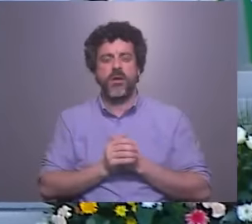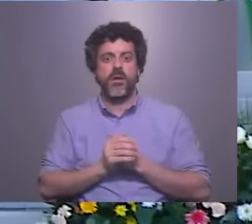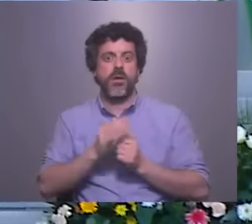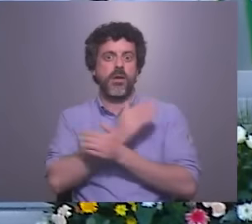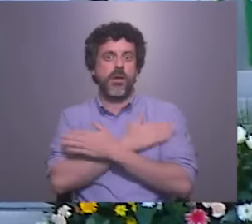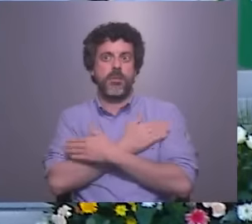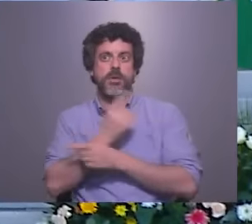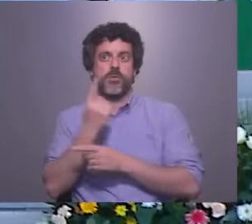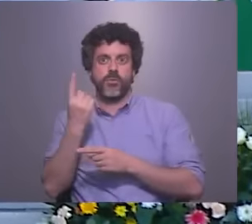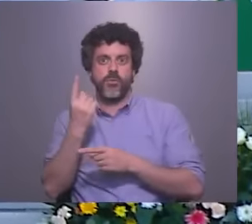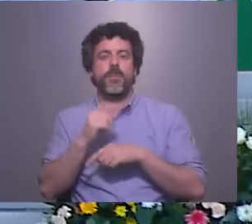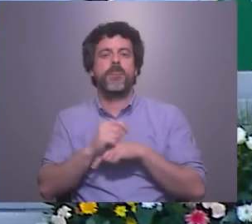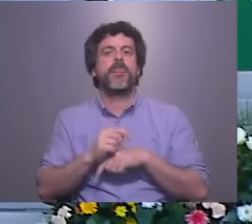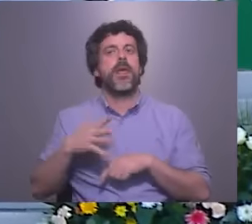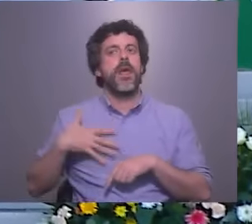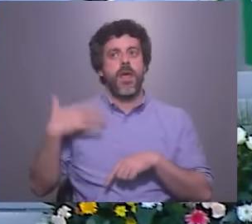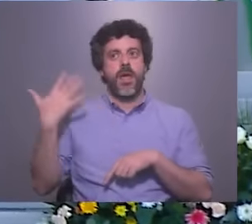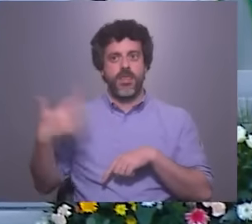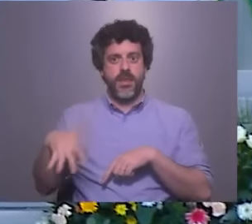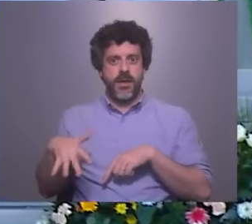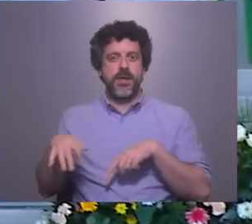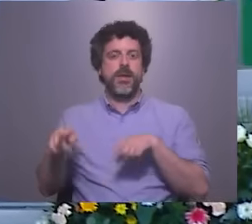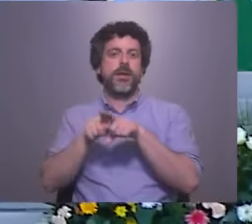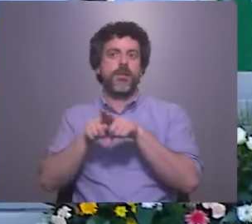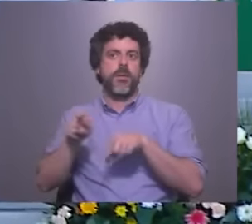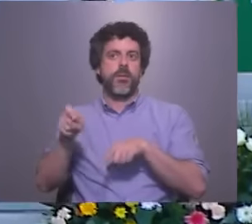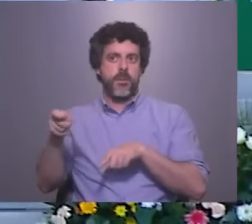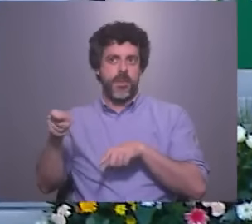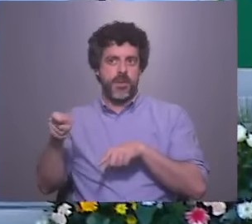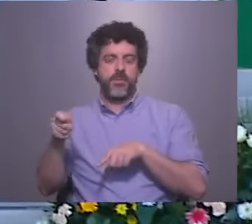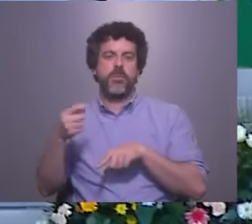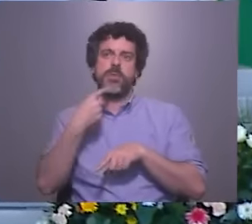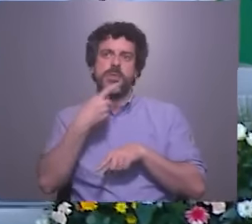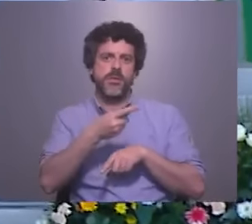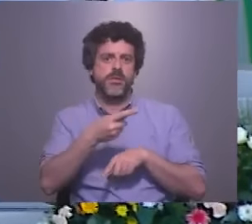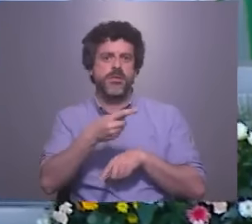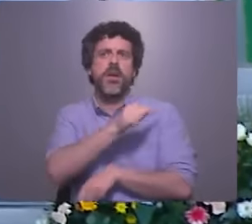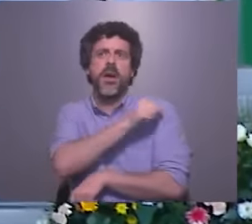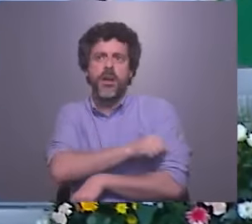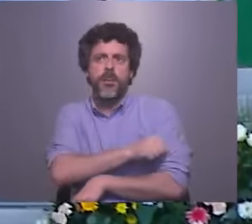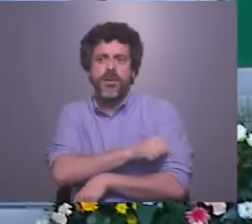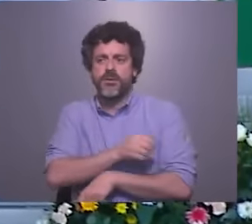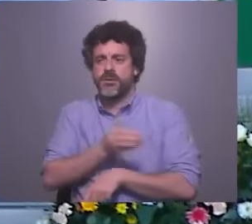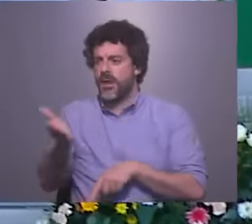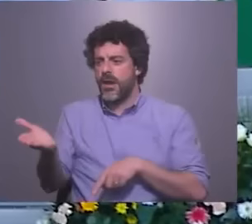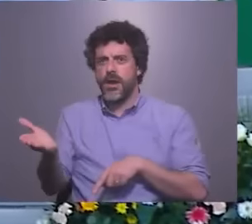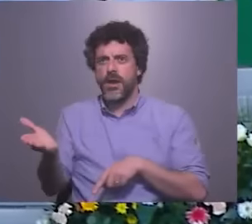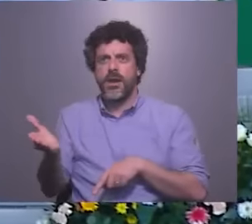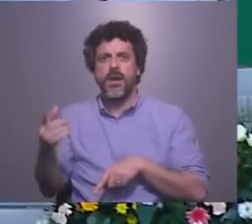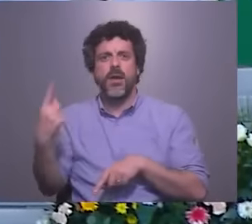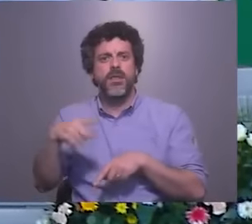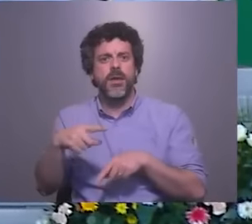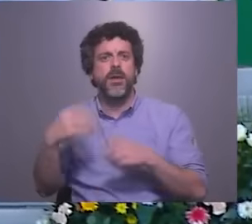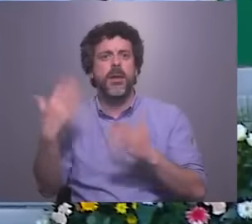Respondeu-lhe Filipe: 200 denários de pão não chegam para dar um bocadinho a cada